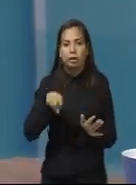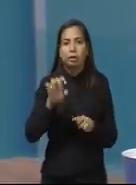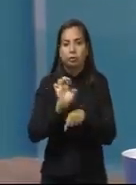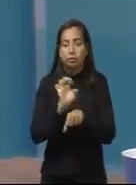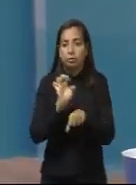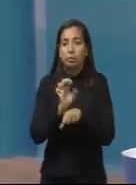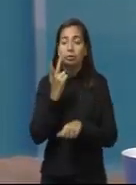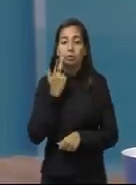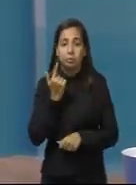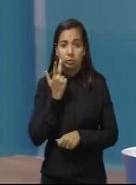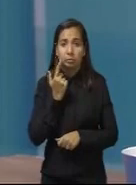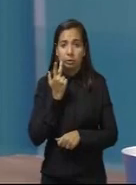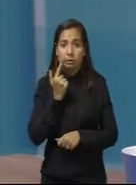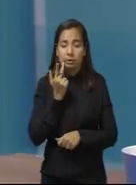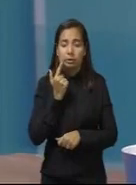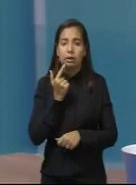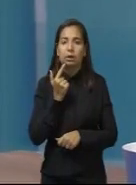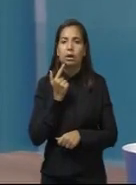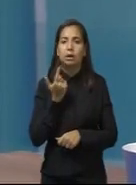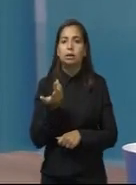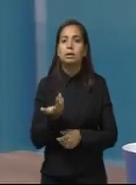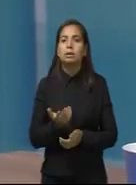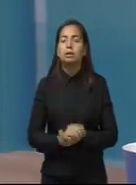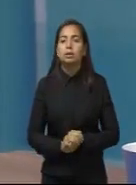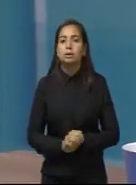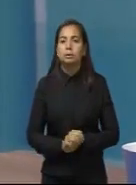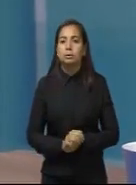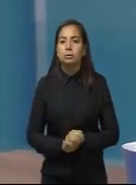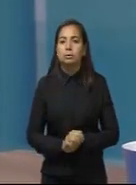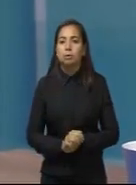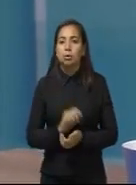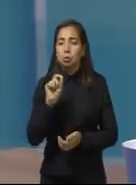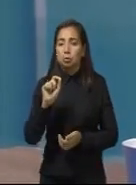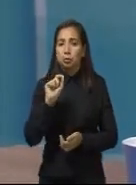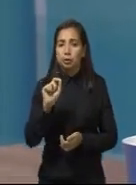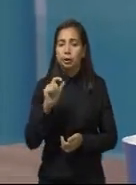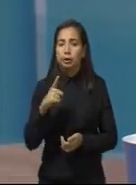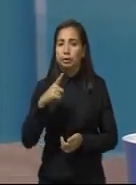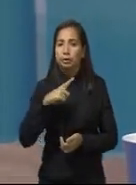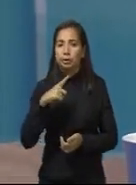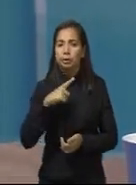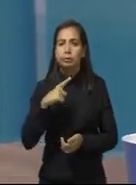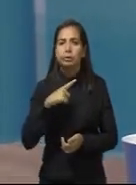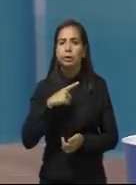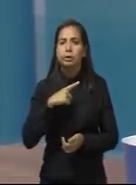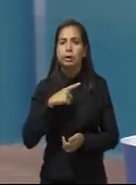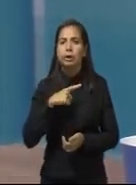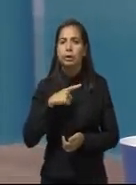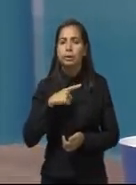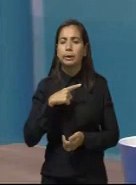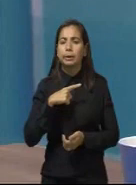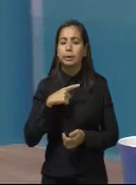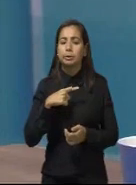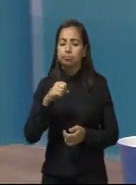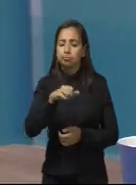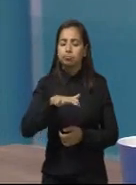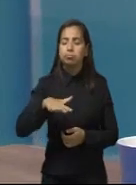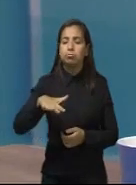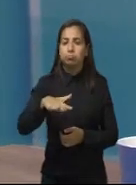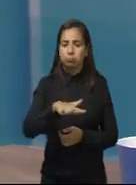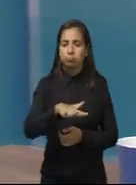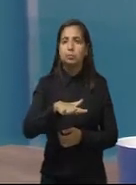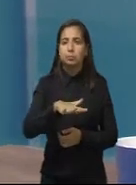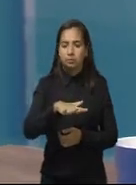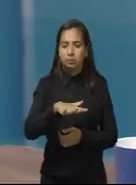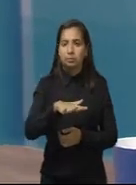Ceará, ela, além do simbolismo que ela tem, porque, para mim, um dos grandes